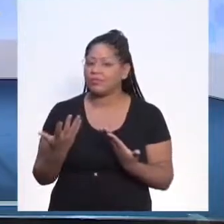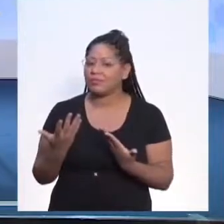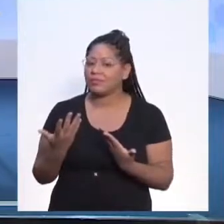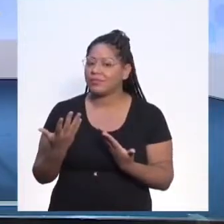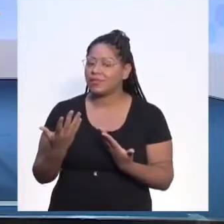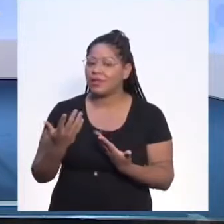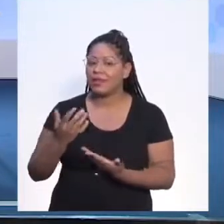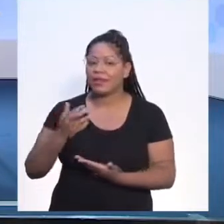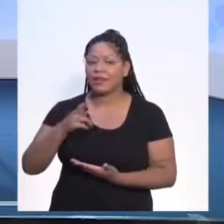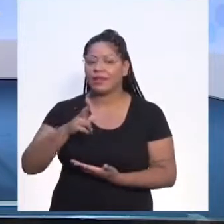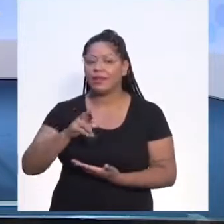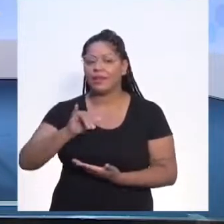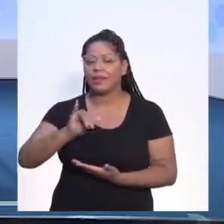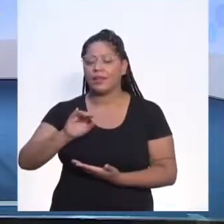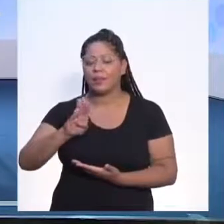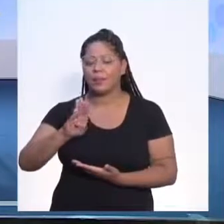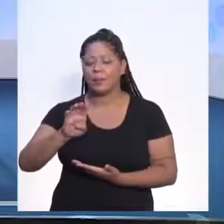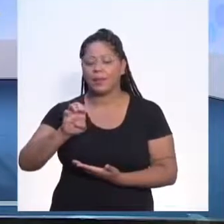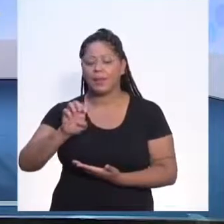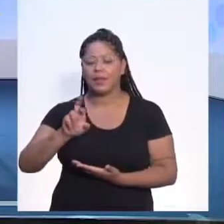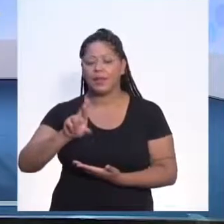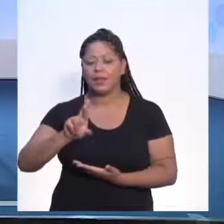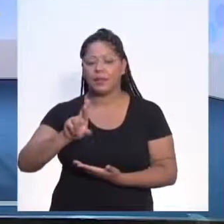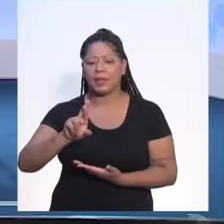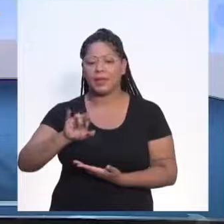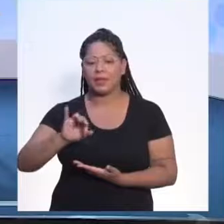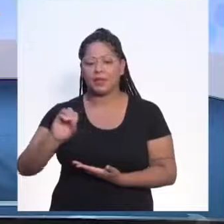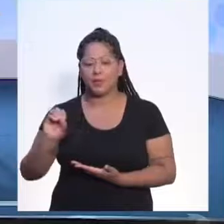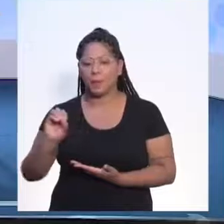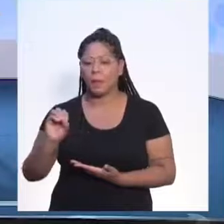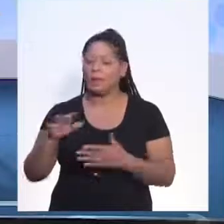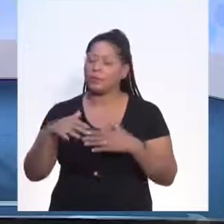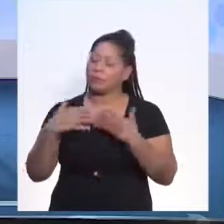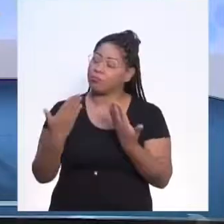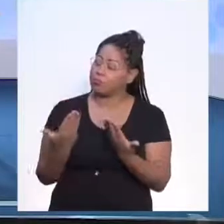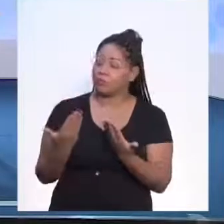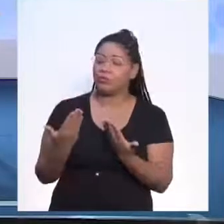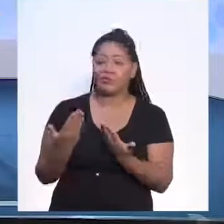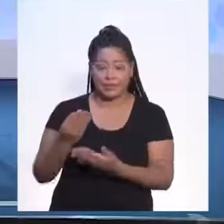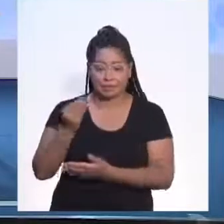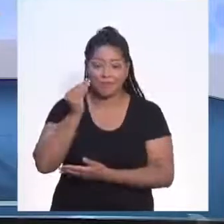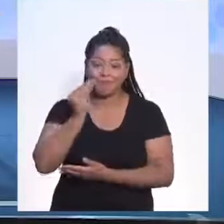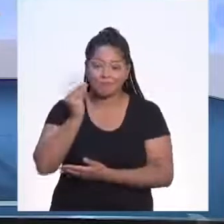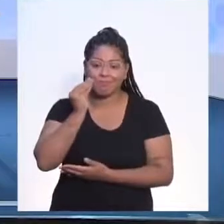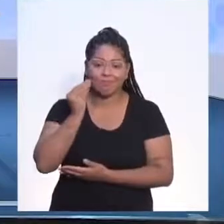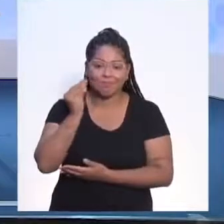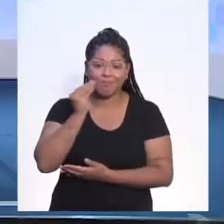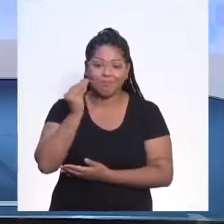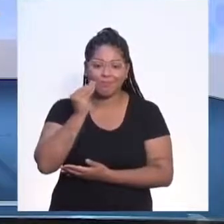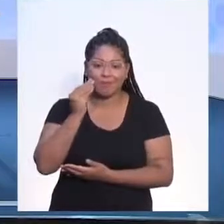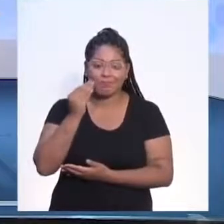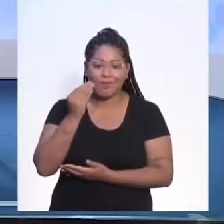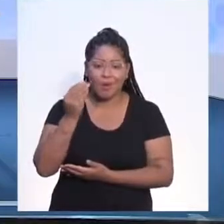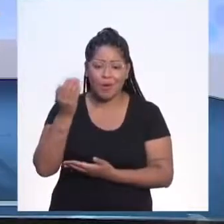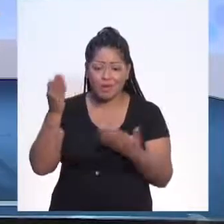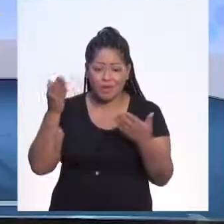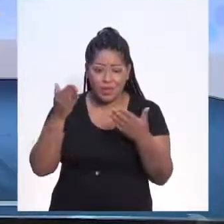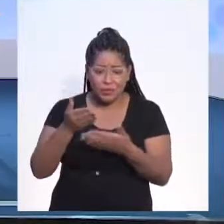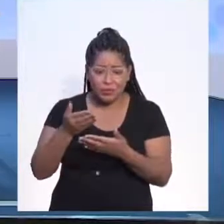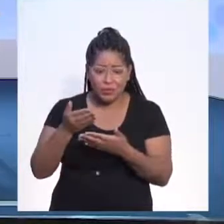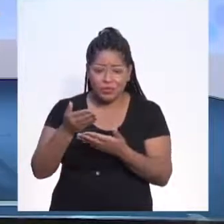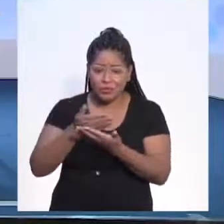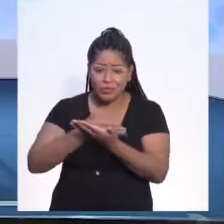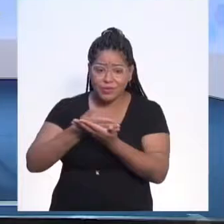Arthur Ribeiro. Tá certo. Então, bom, pessoal, a gente está tentando. Será que não é hoje que eu vou conseguir passar a